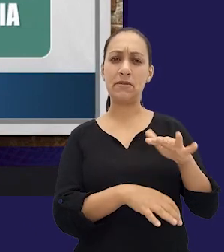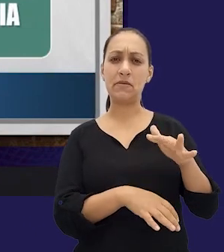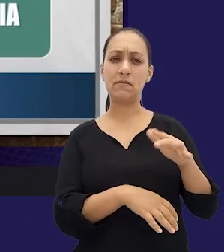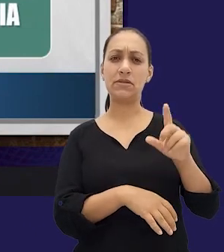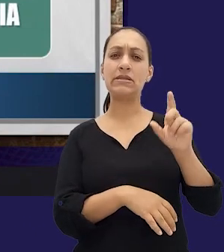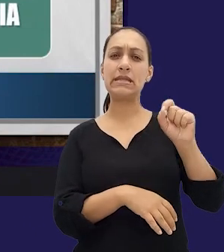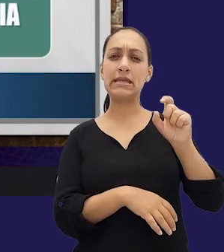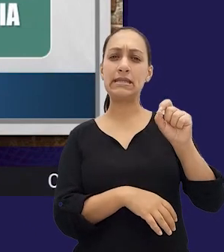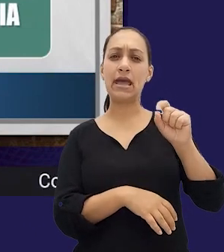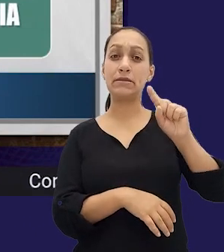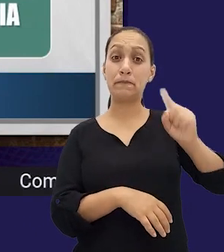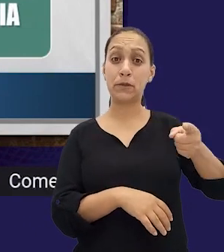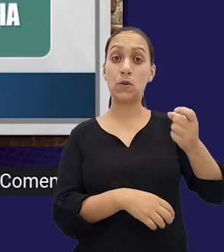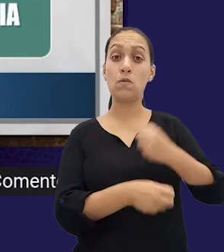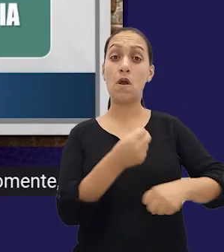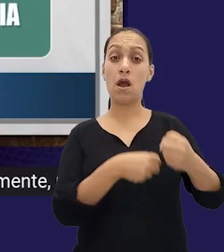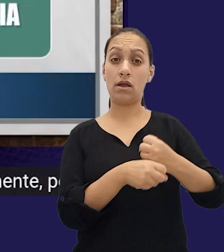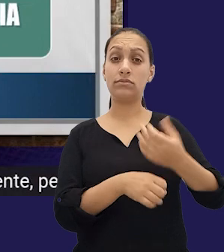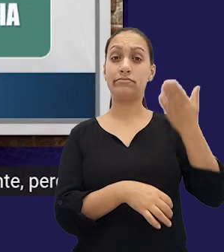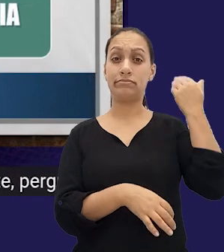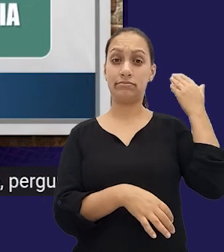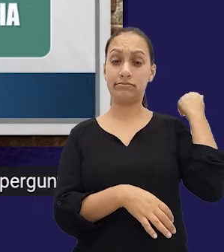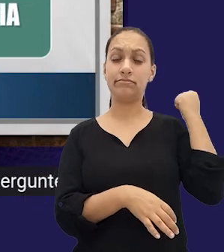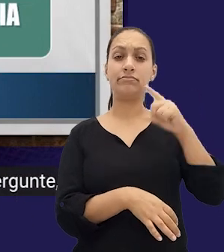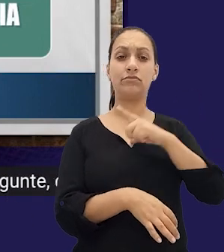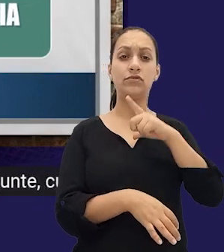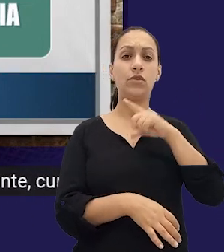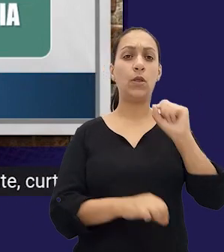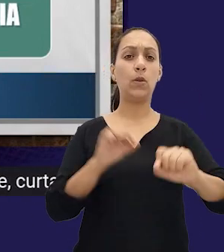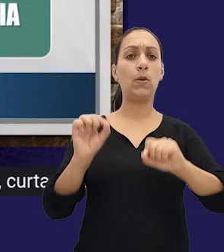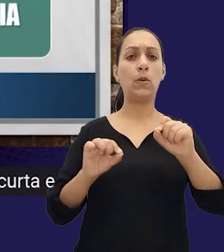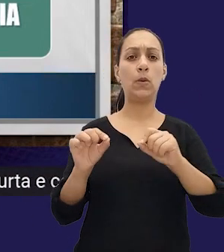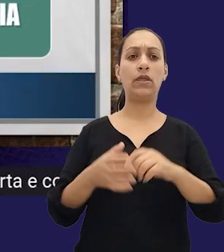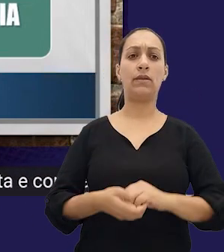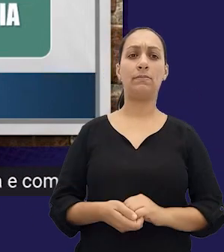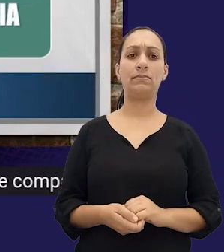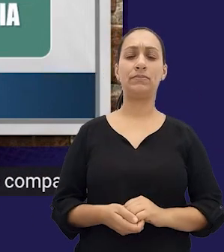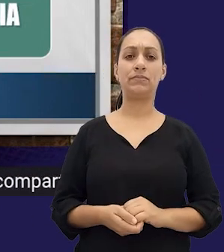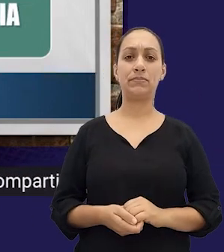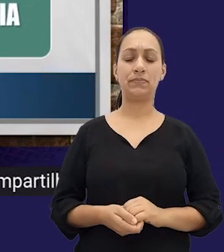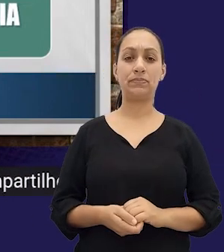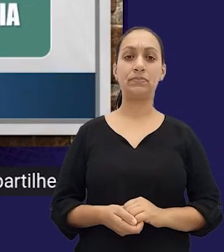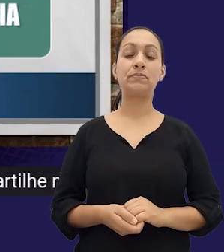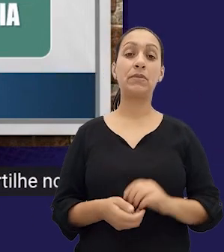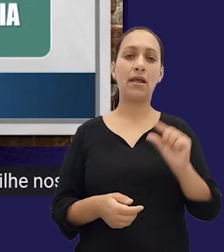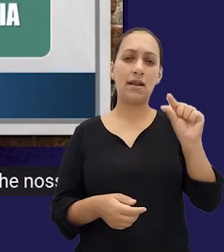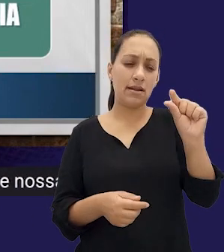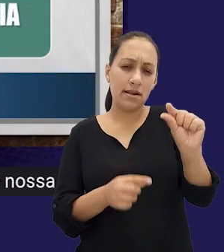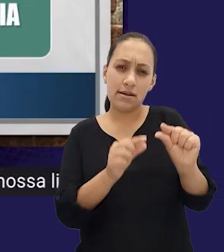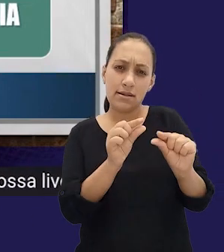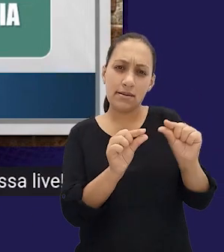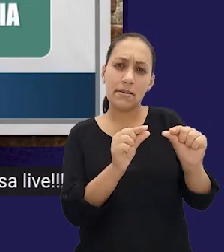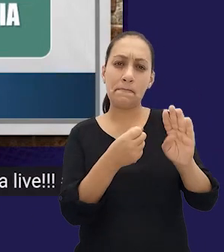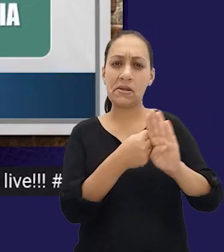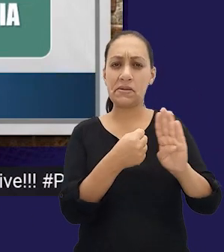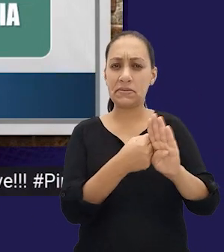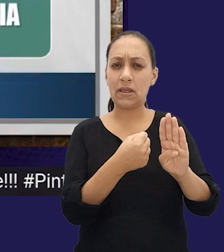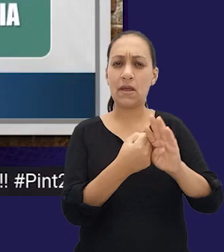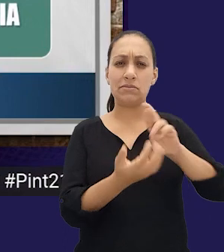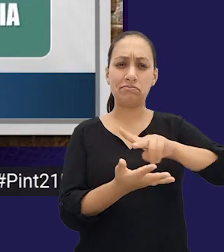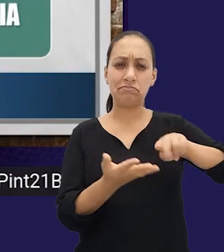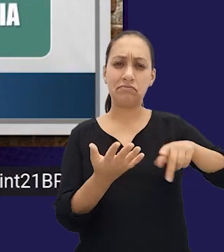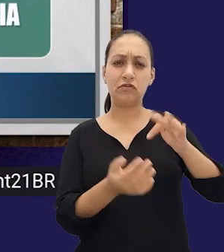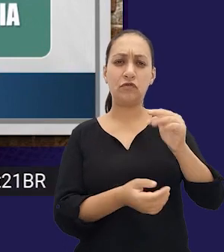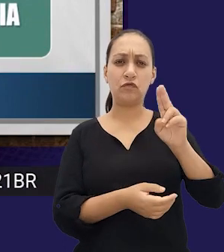anos atrás, nós tínhamos o quê, né? Uma condição de que micro-organismos em geral, bactérias,